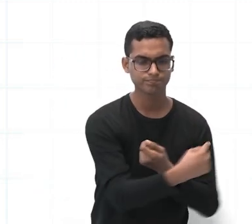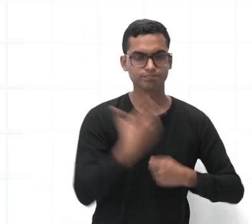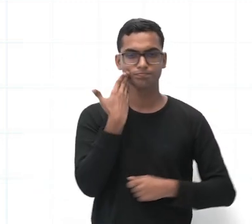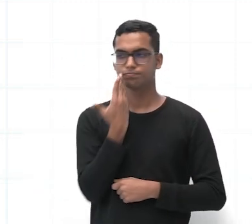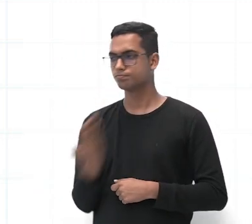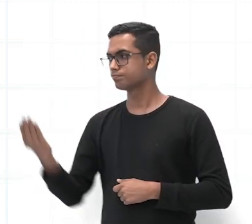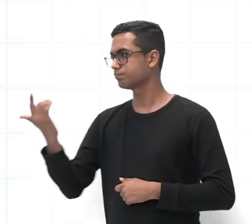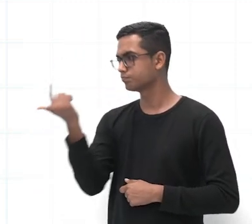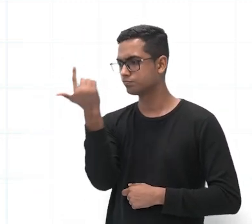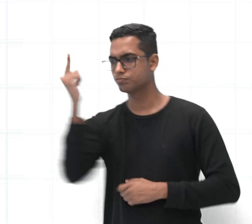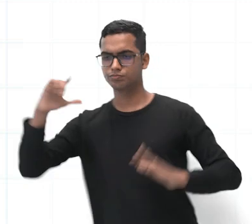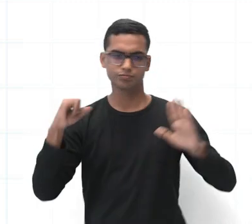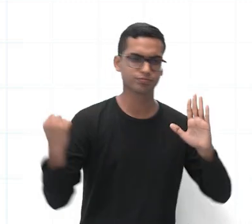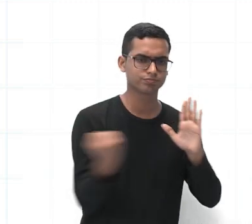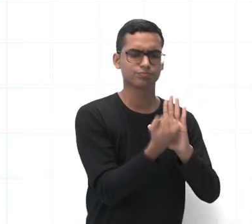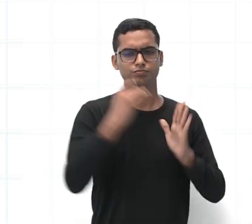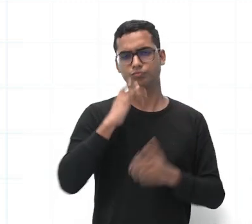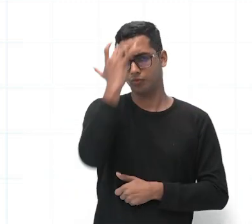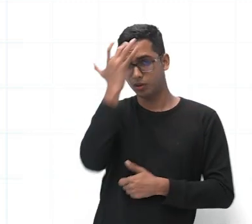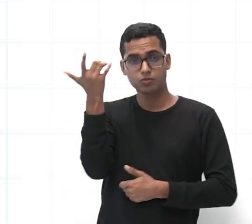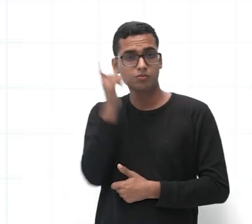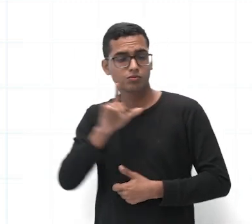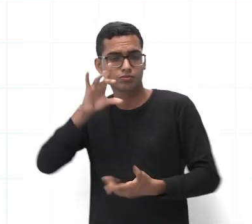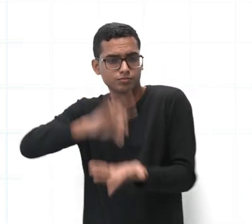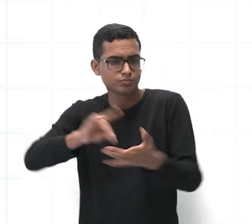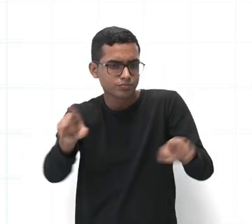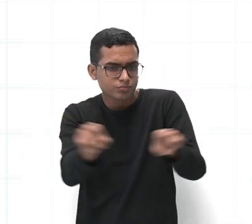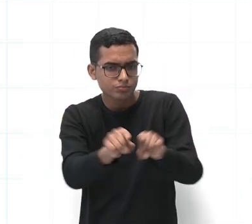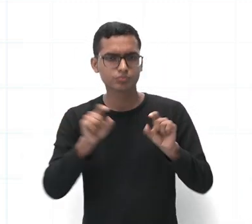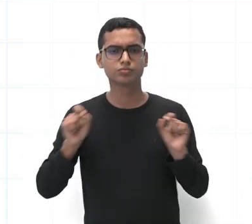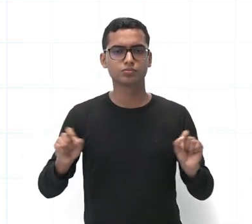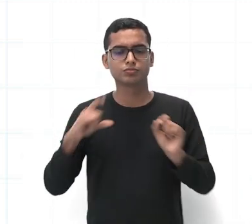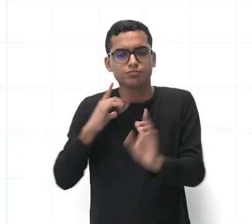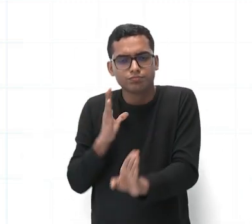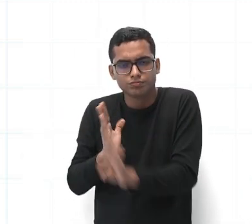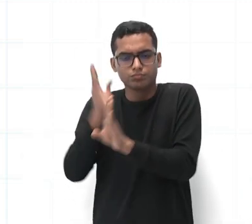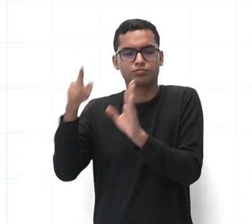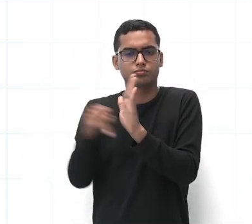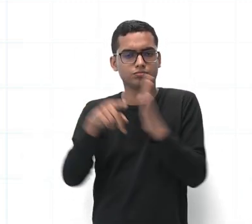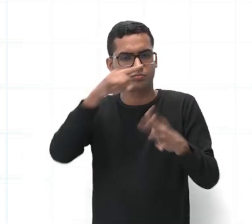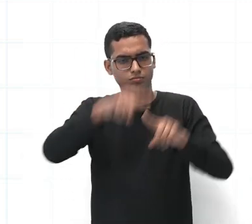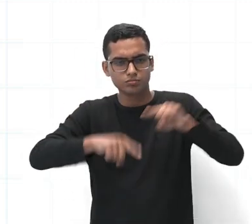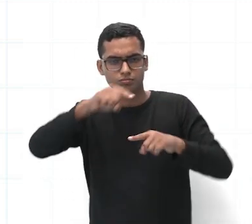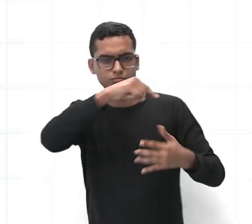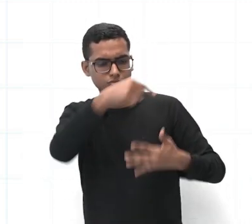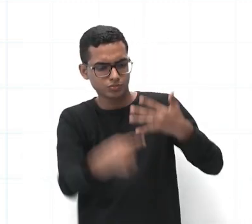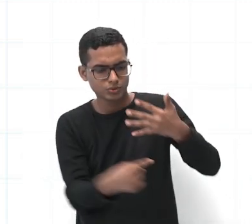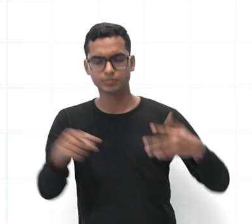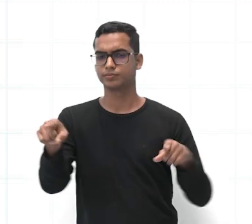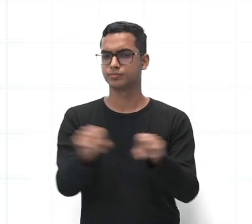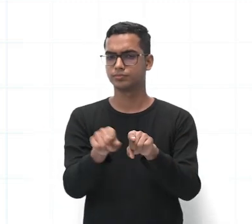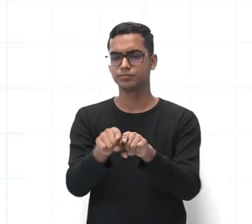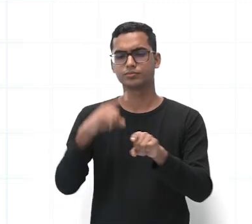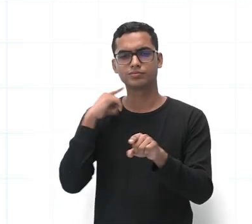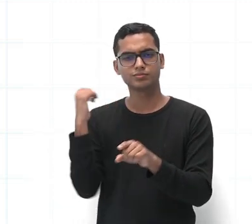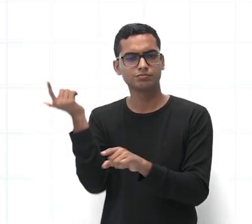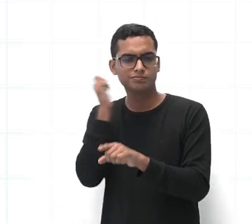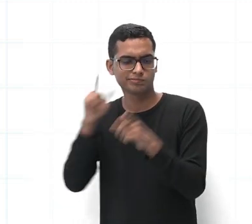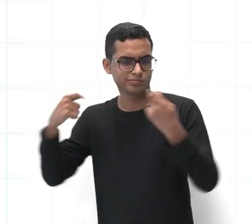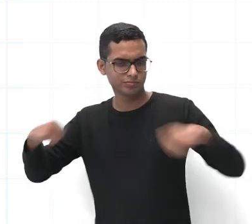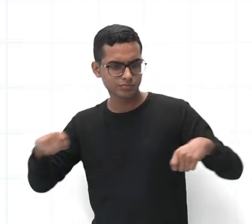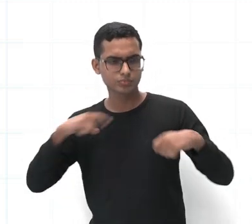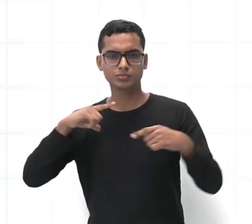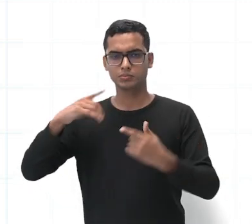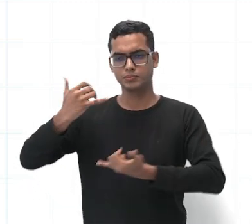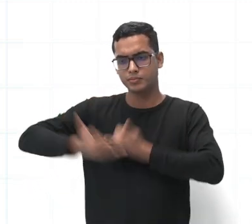outra marca é essa questão da facilidade que você tem para encontrar os equipamentos ou objetos